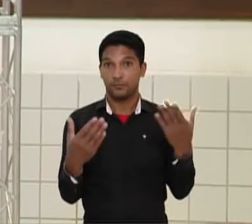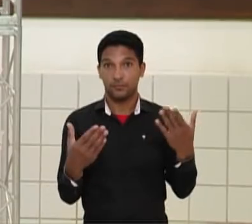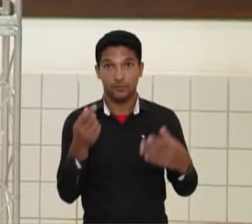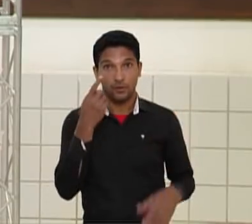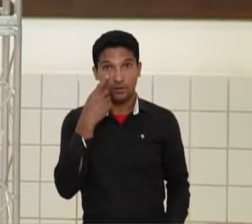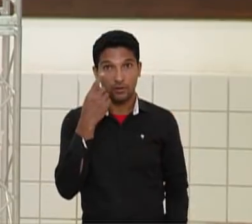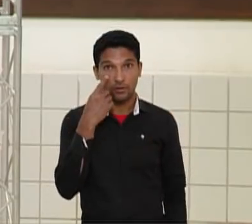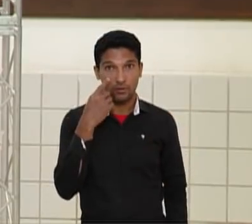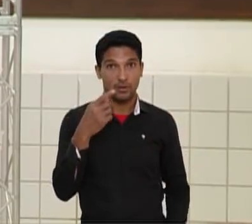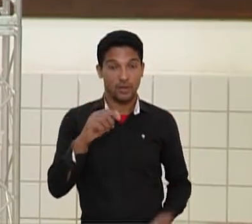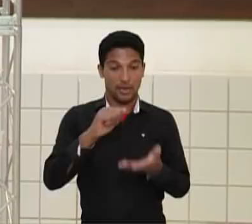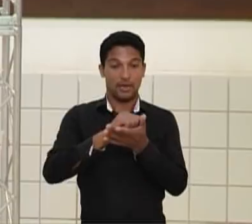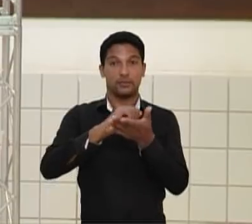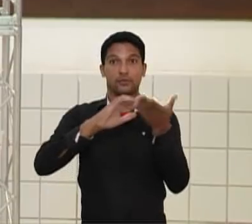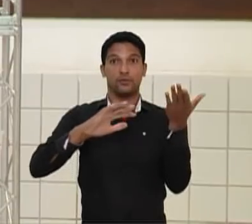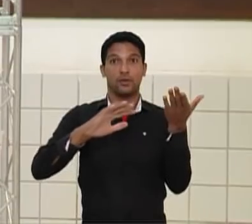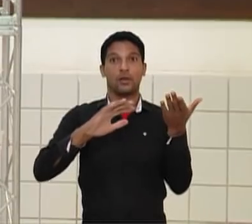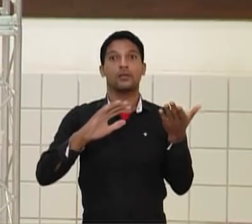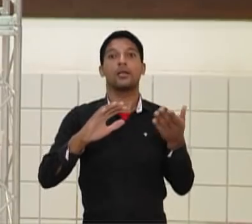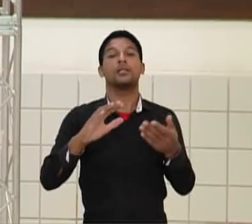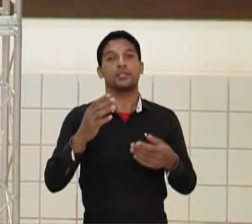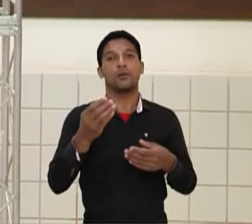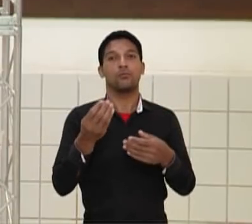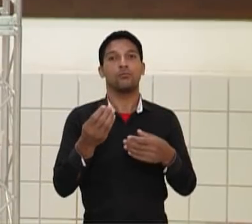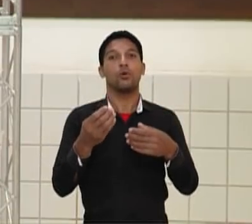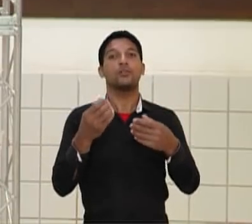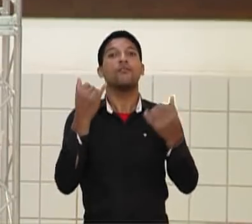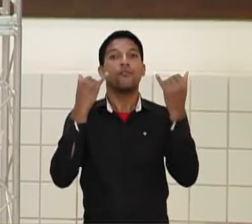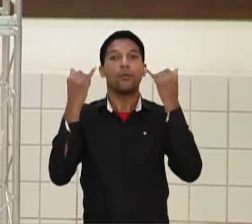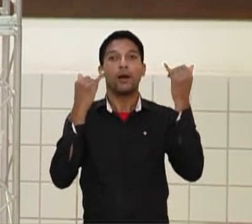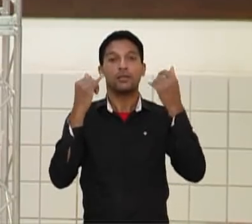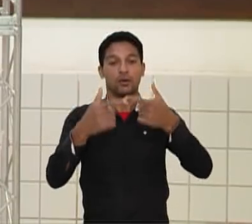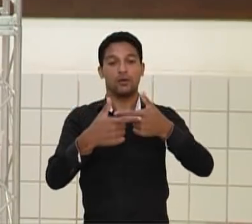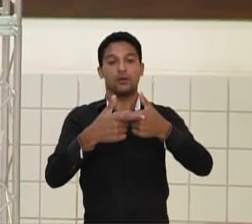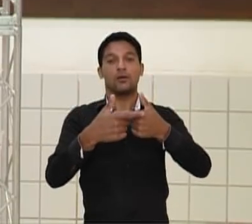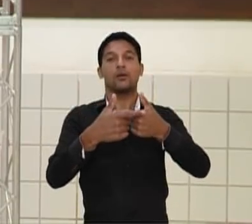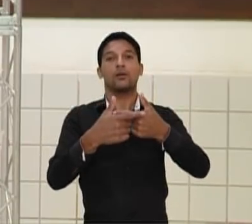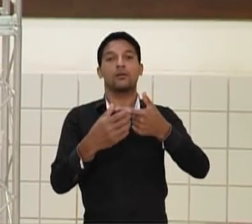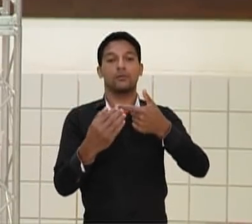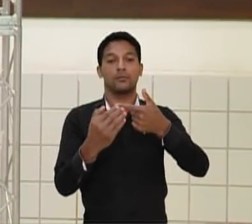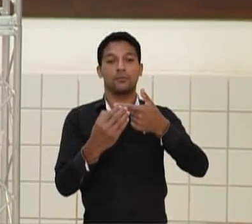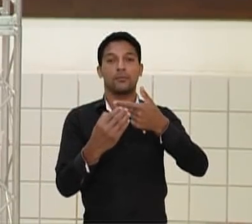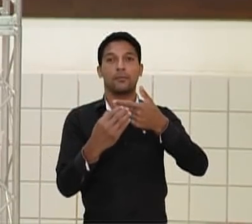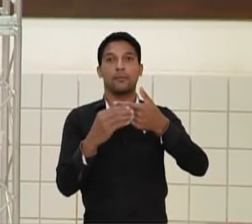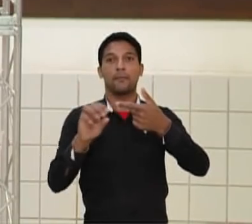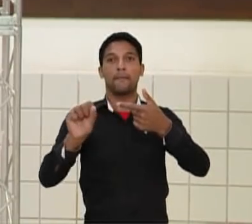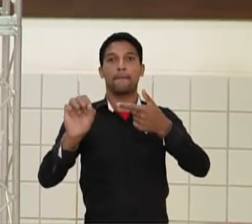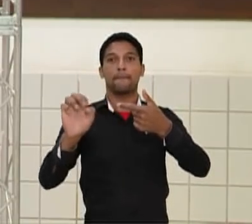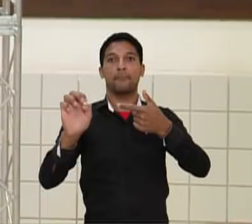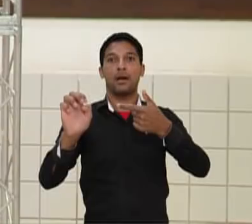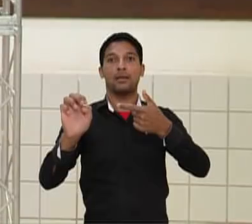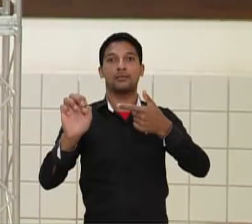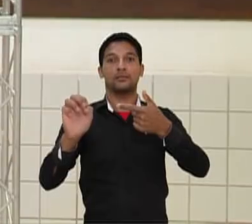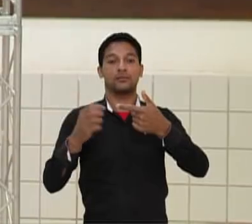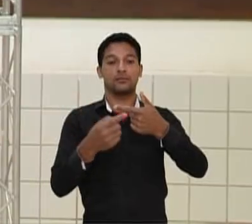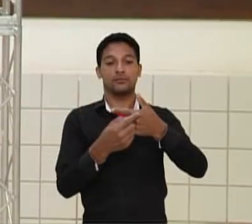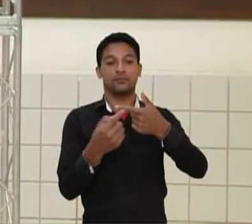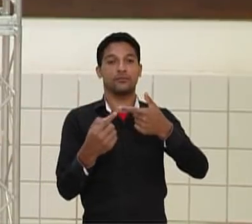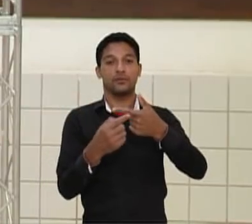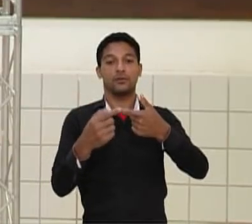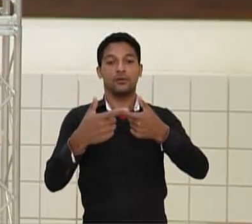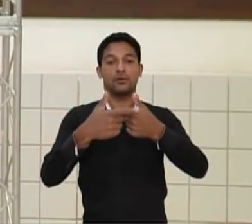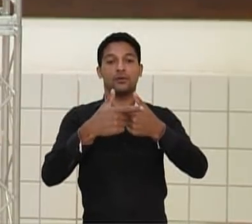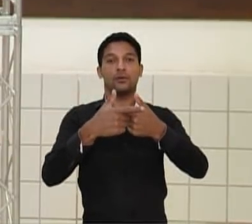Então, veja só, pessoal, nesse exercício, ele te dá as informações sobre as bases do trapézio e ele quer saber a medida da base